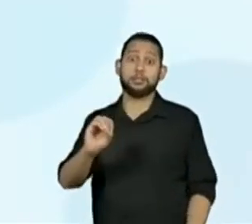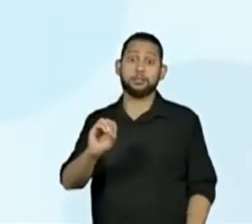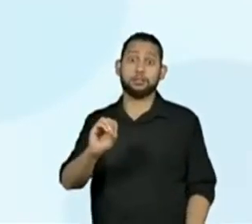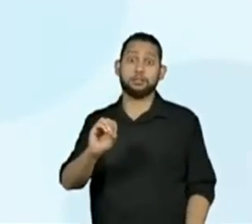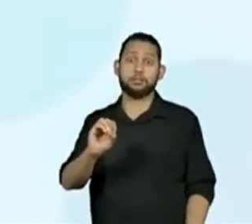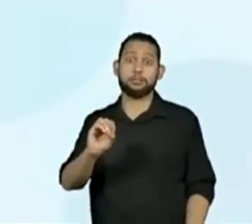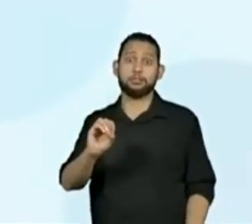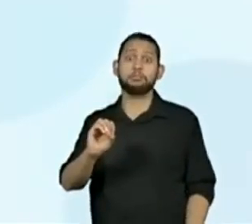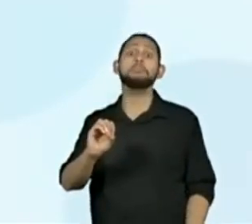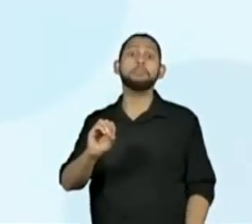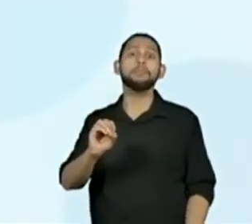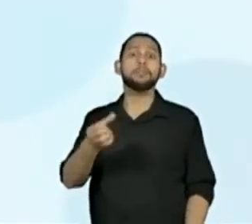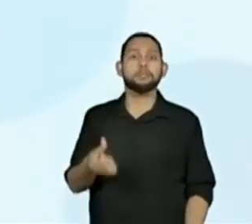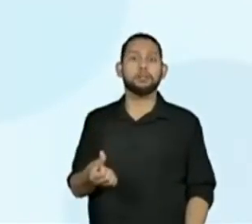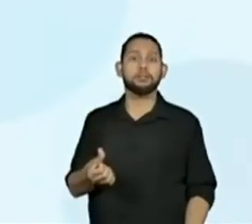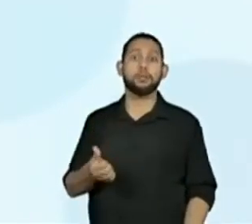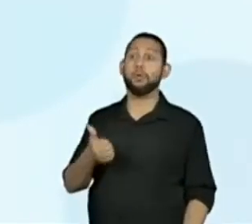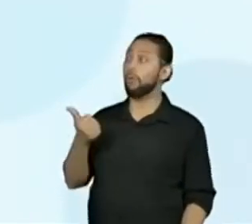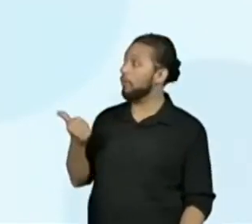63. Veja só.